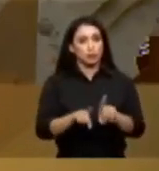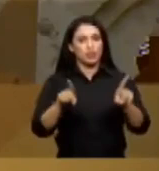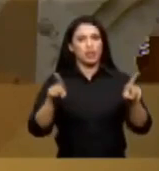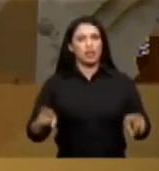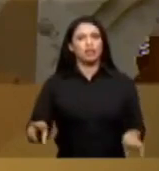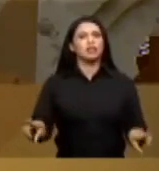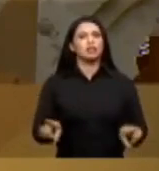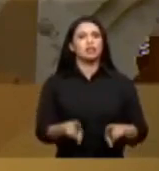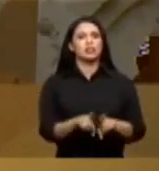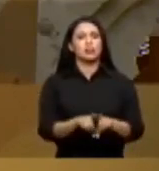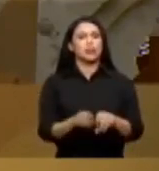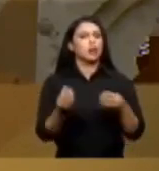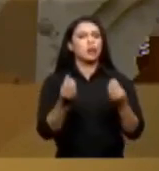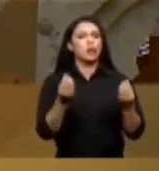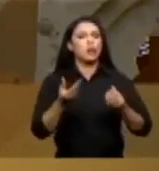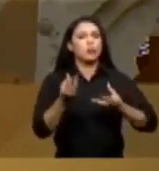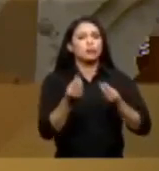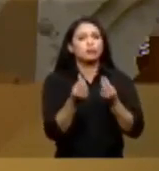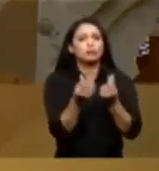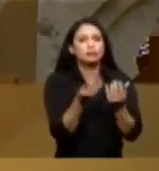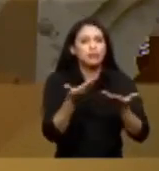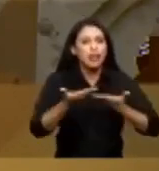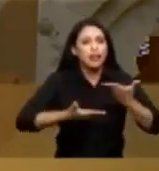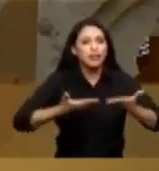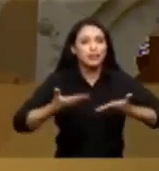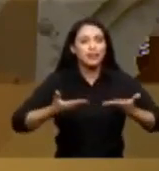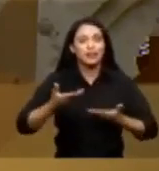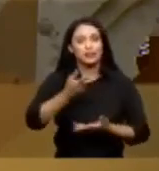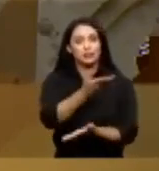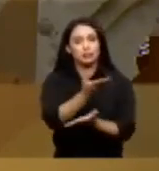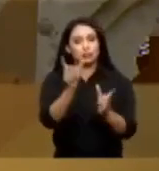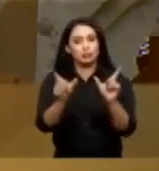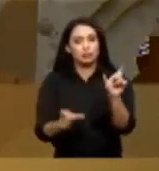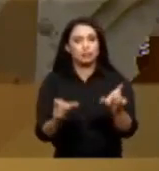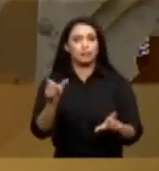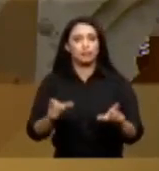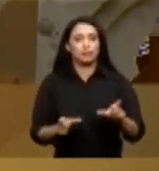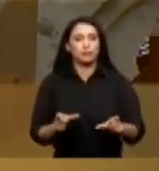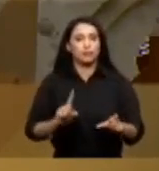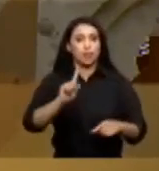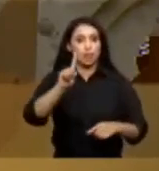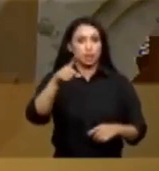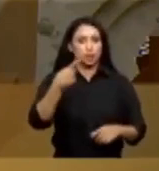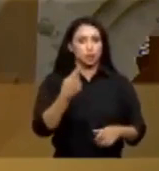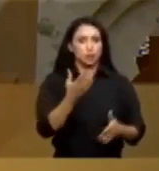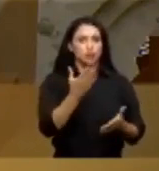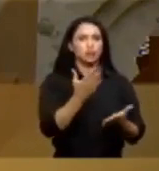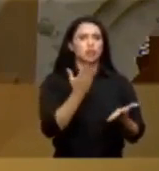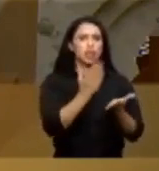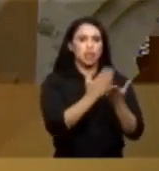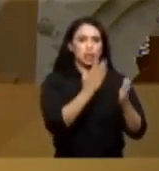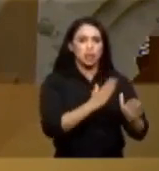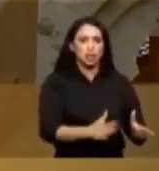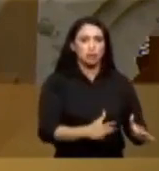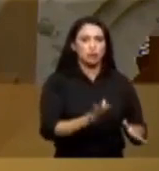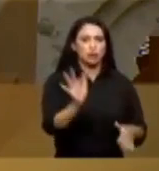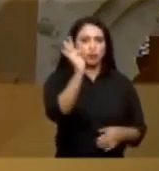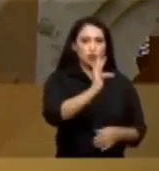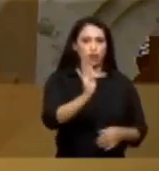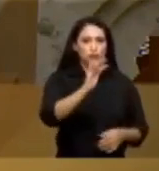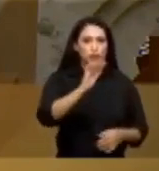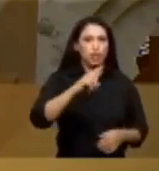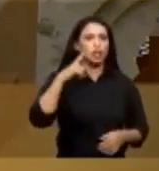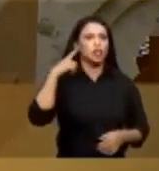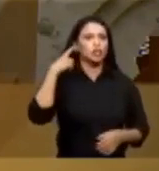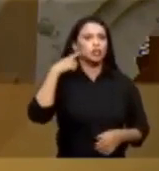na lianeza com que trata a todos. Após concluir os estudos jurídicos nas Arcadas, a Faculdade